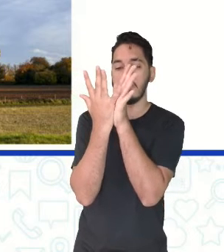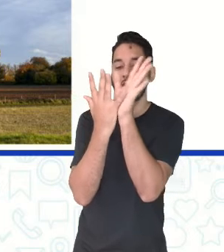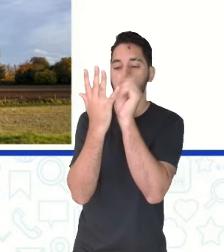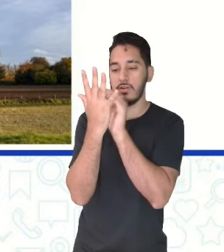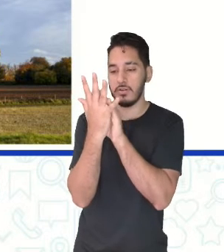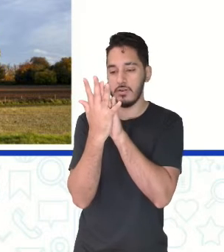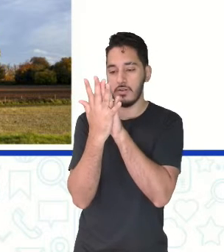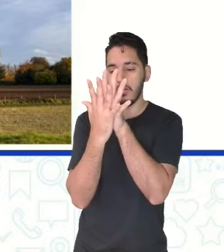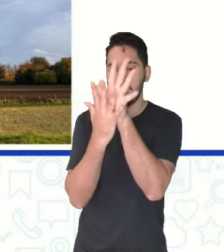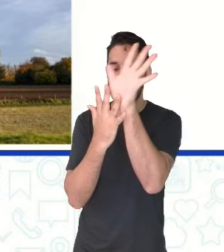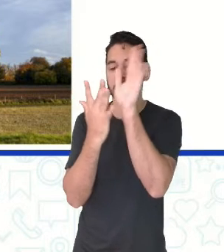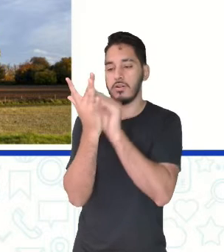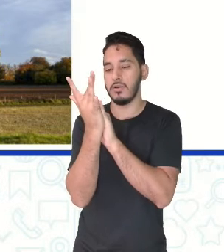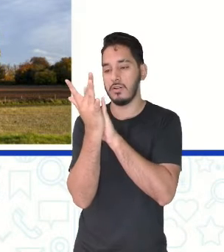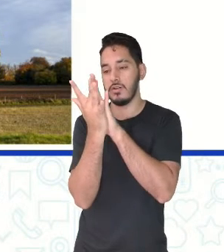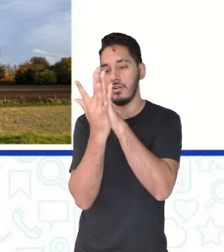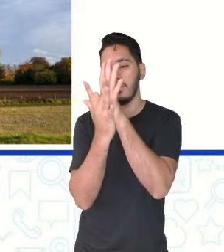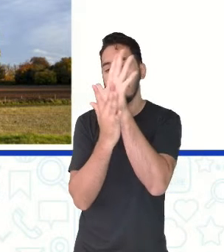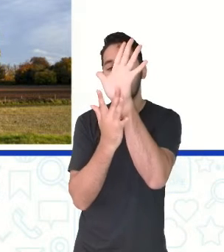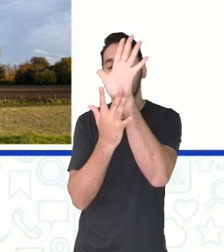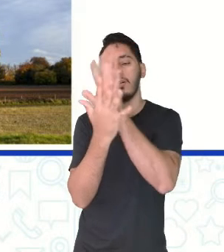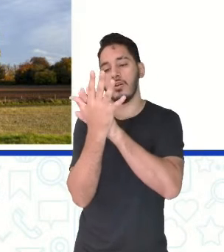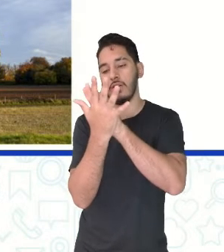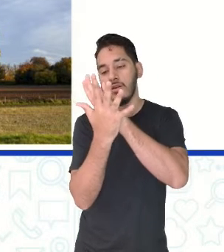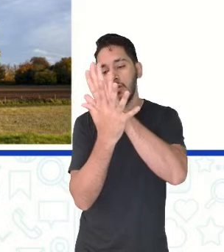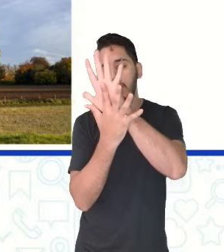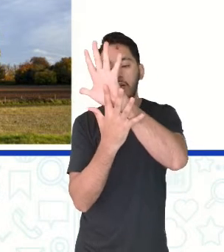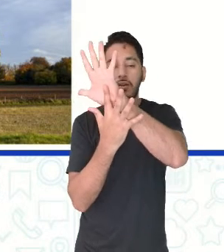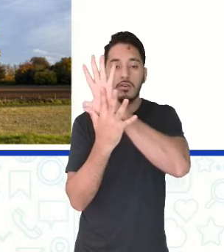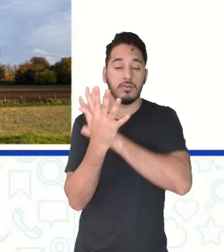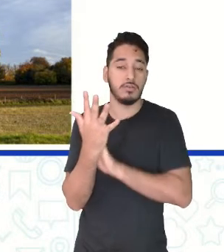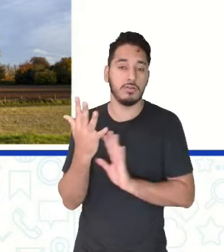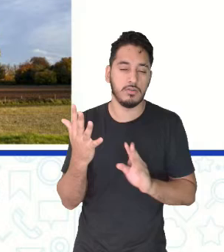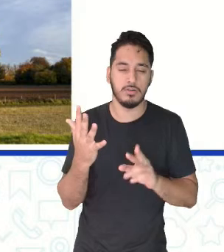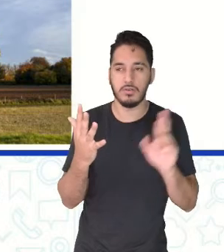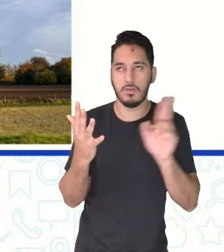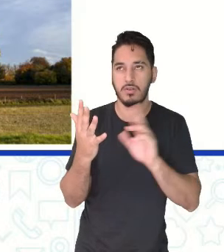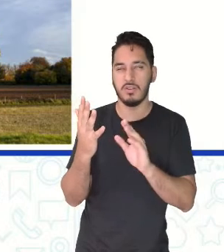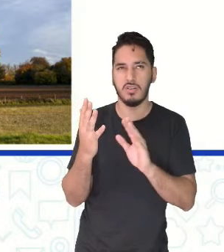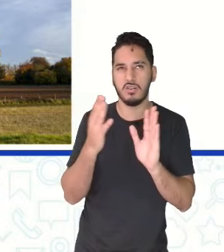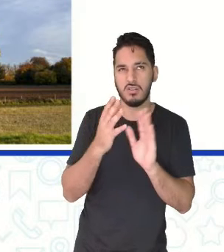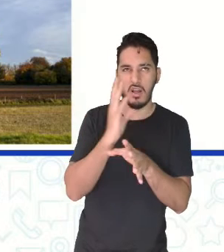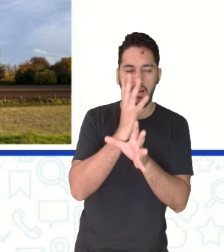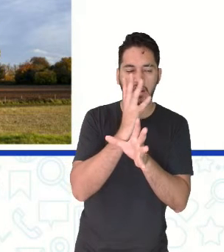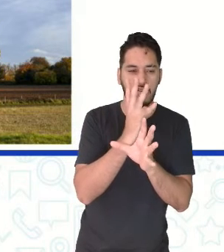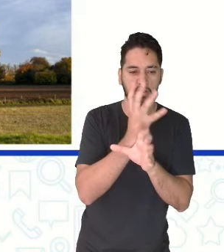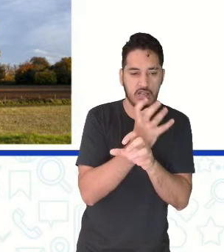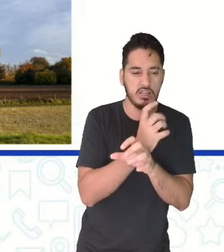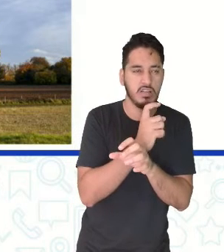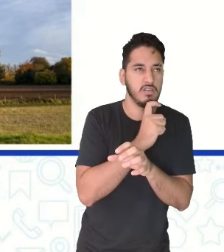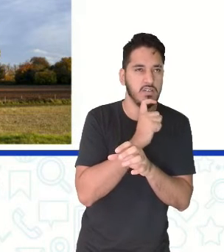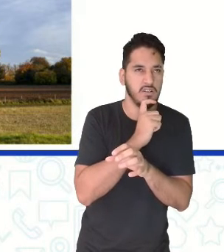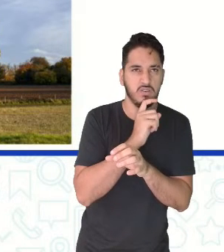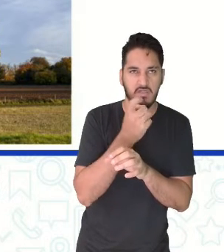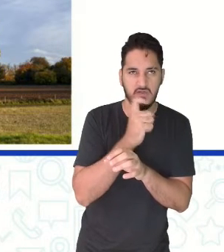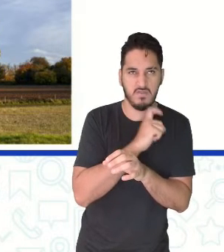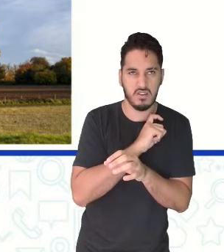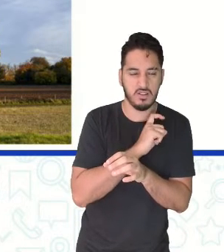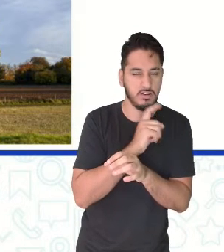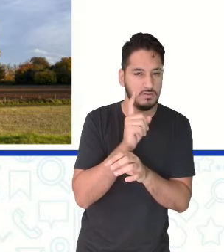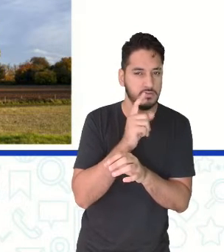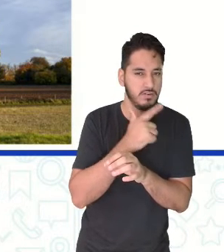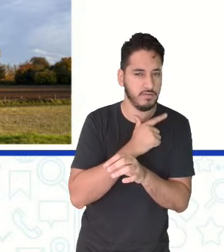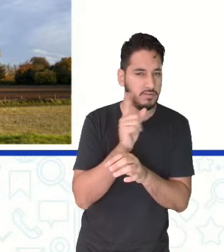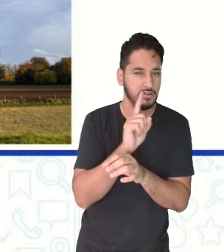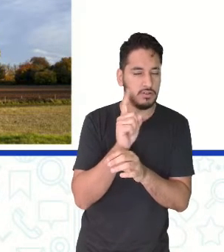flores, um negócio bem mais bonito, né? Uma coisa, não que a outra paisagem não seja bonita, também ela é linda, maravilhosa, né? As